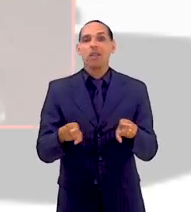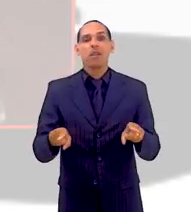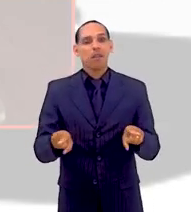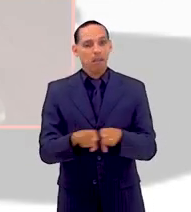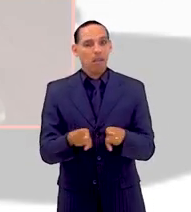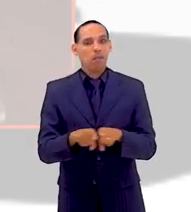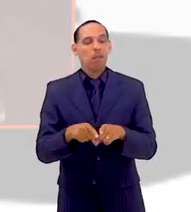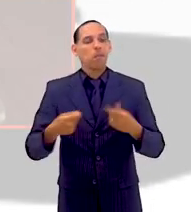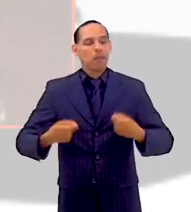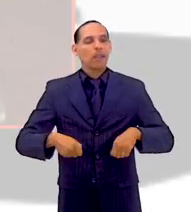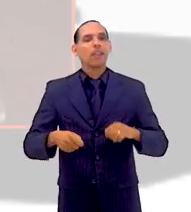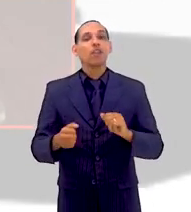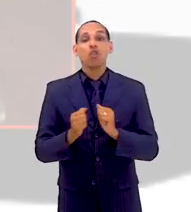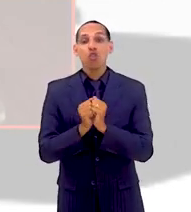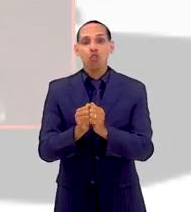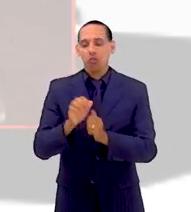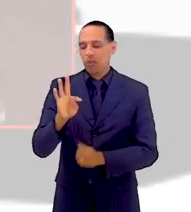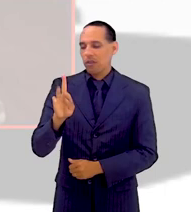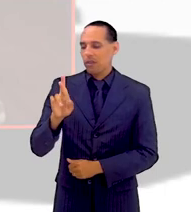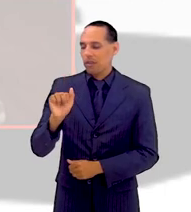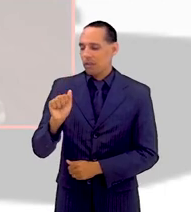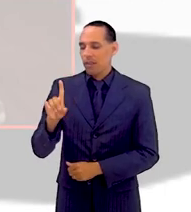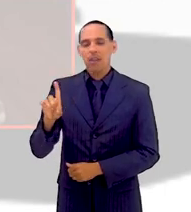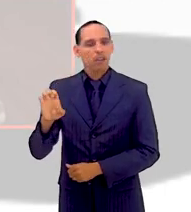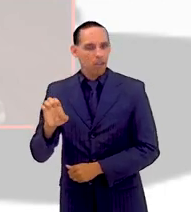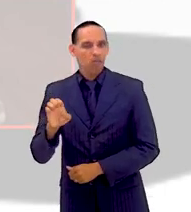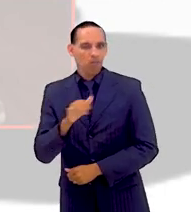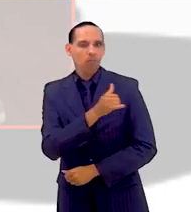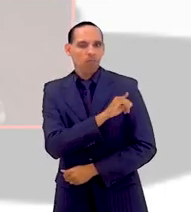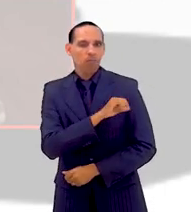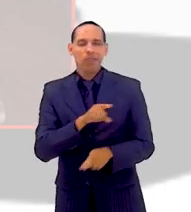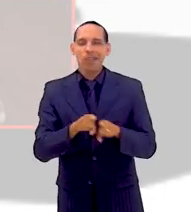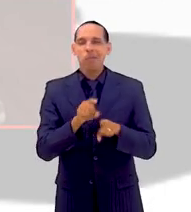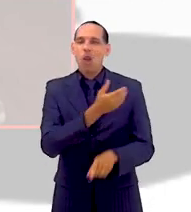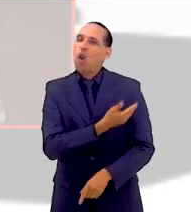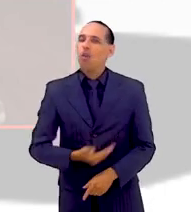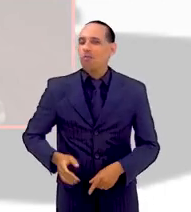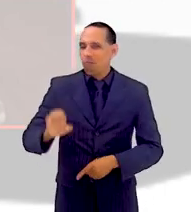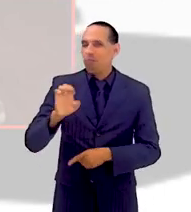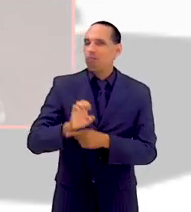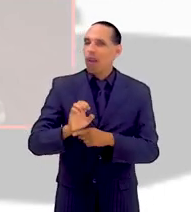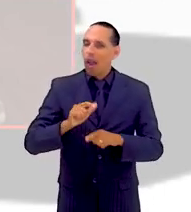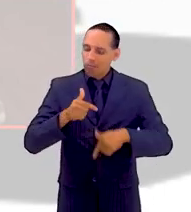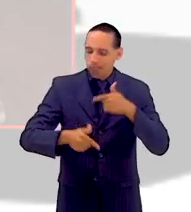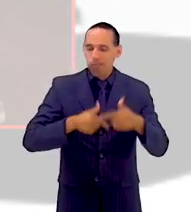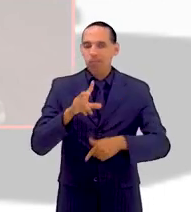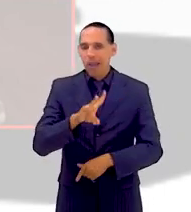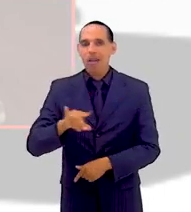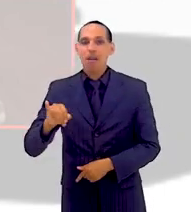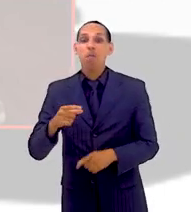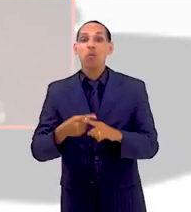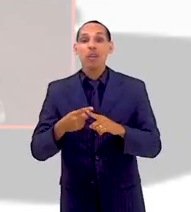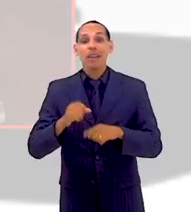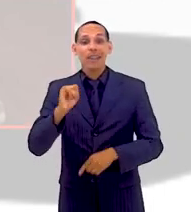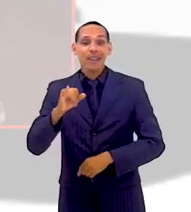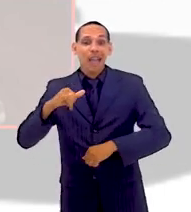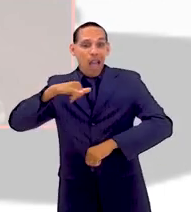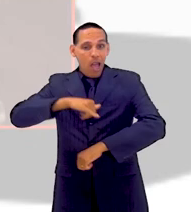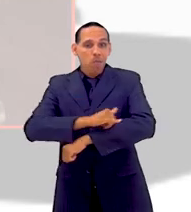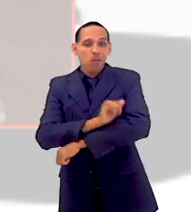parcerias do trade fluminense. Eu tenho certeza que o governo do estado também vai trabalhar e vai se empenhar nisso, que se nós tivermos um